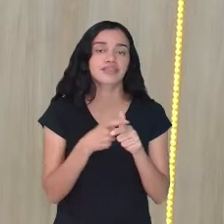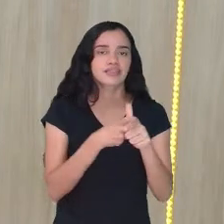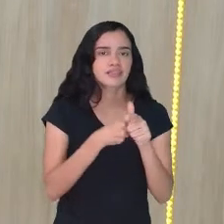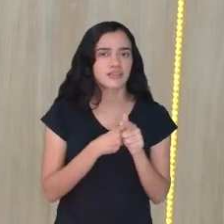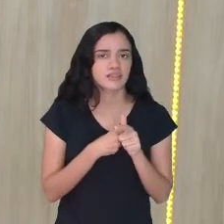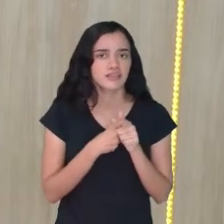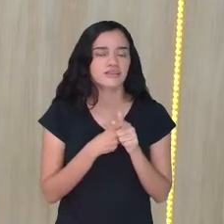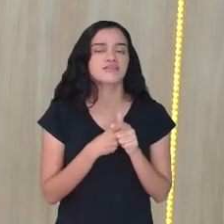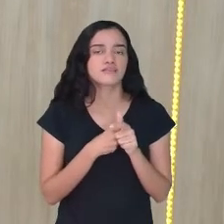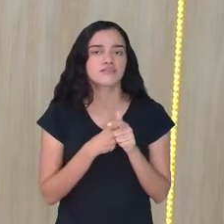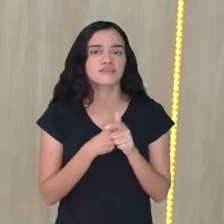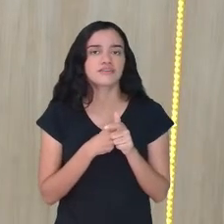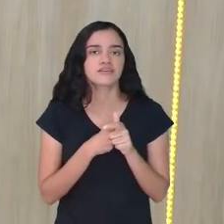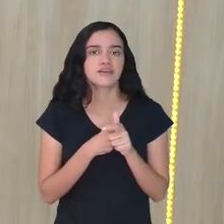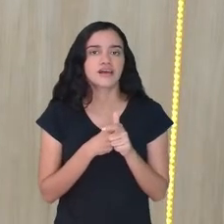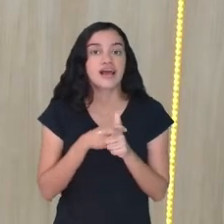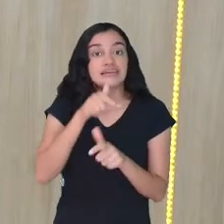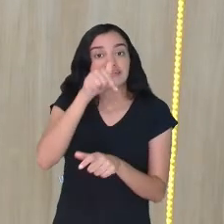devendo